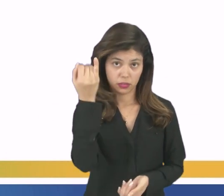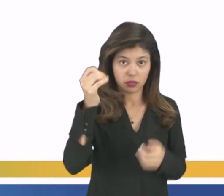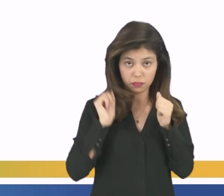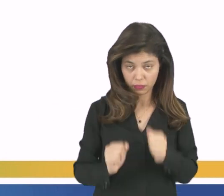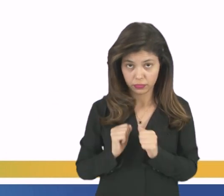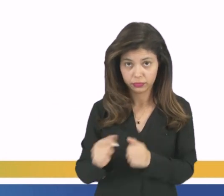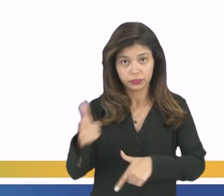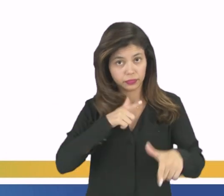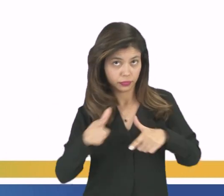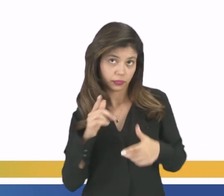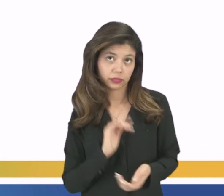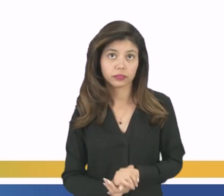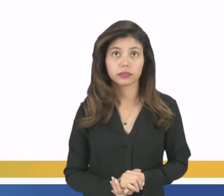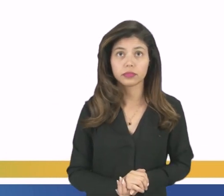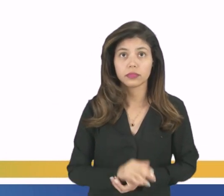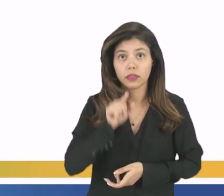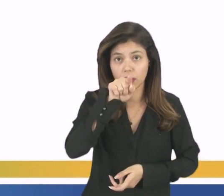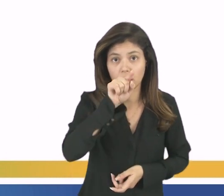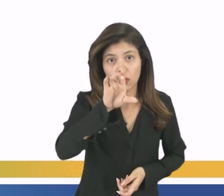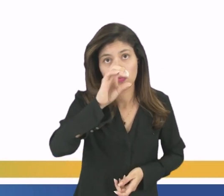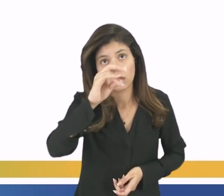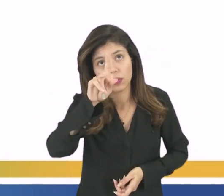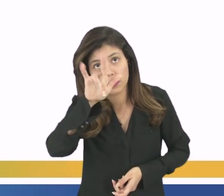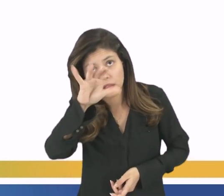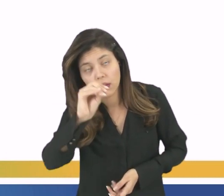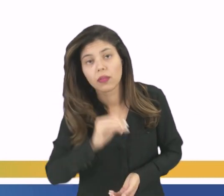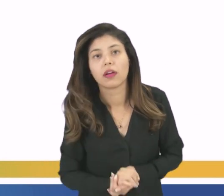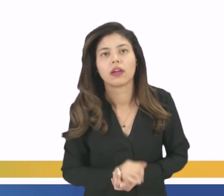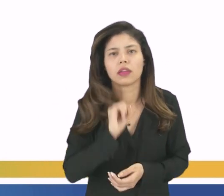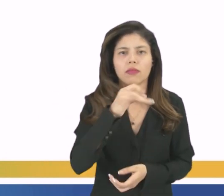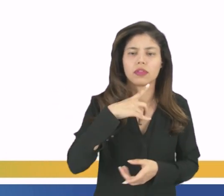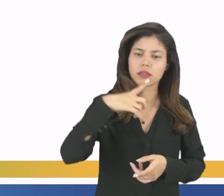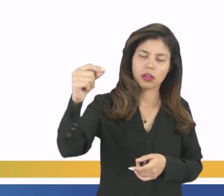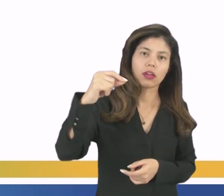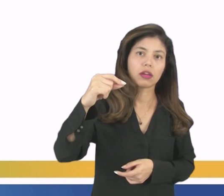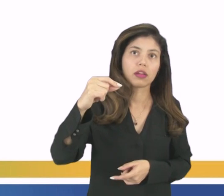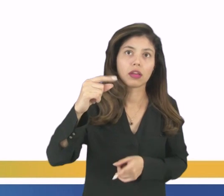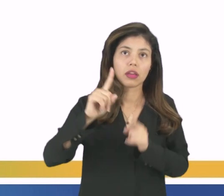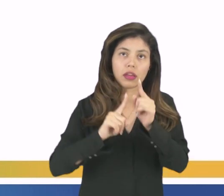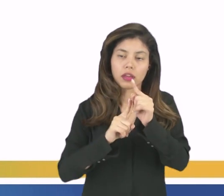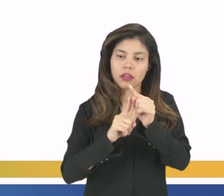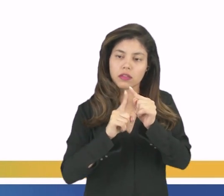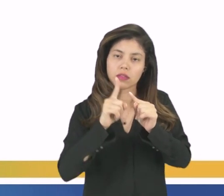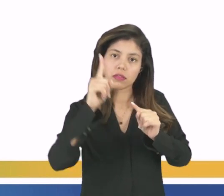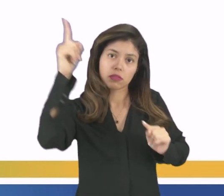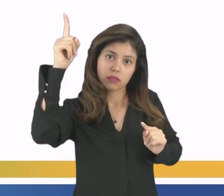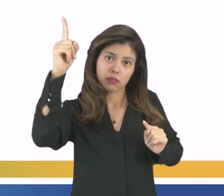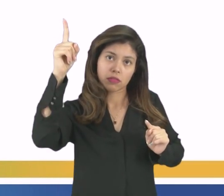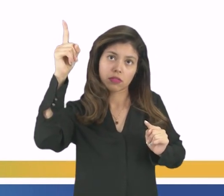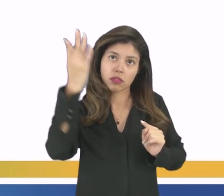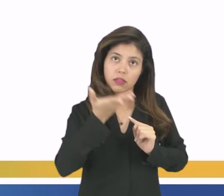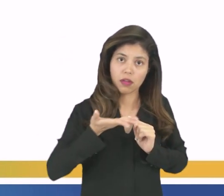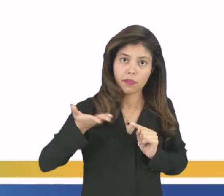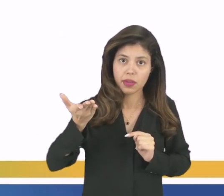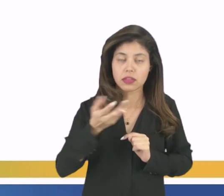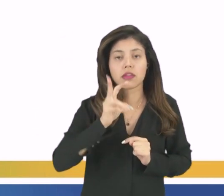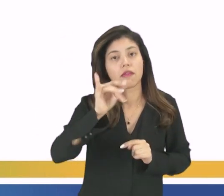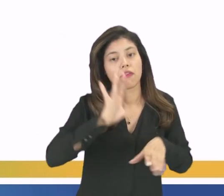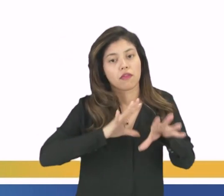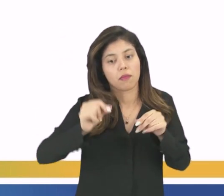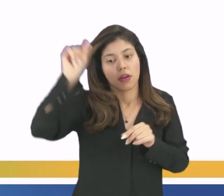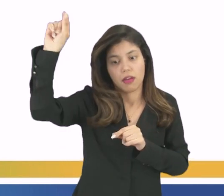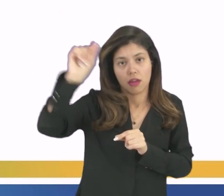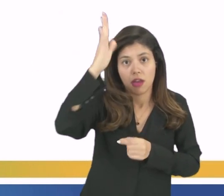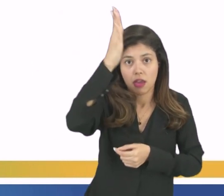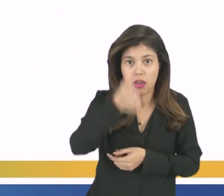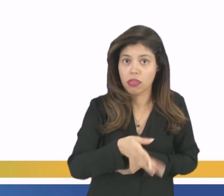possa trabalhar. Aqui é o cone oblíquo porque se você sai do vértice e toca no centro da base, isso aqui, ó, não vai formar um ângulo